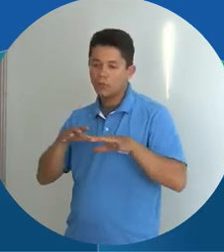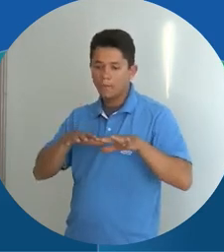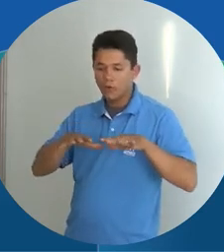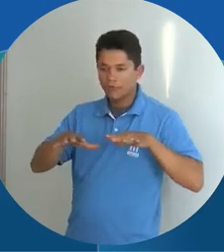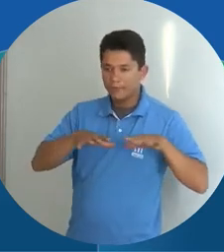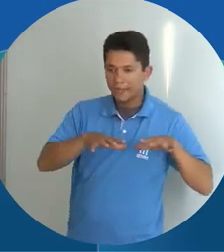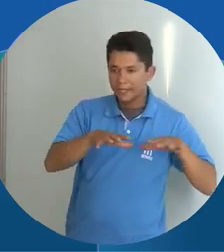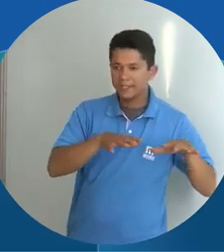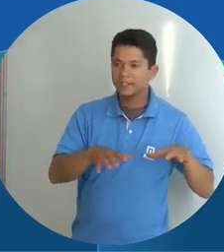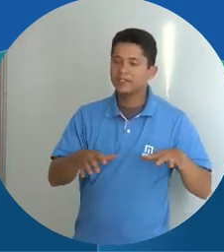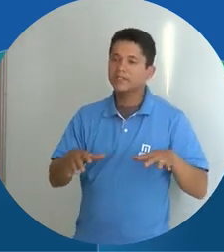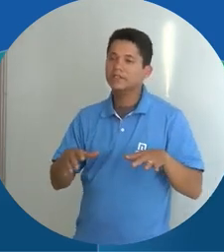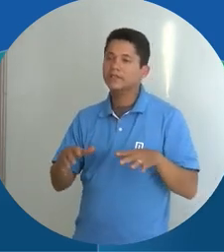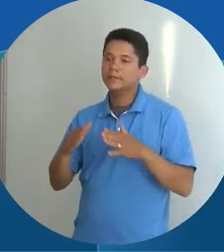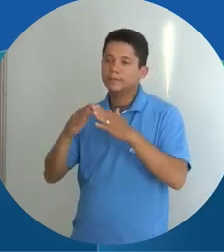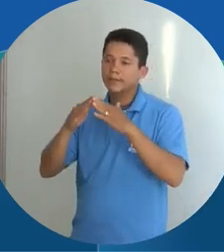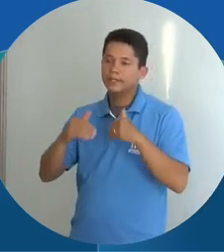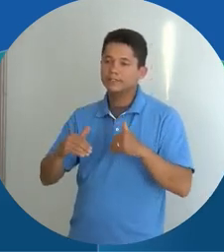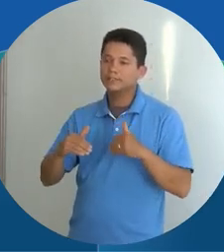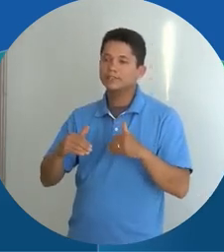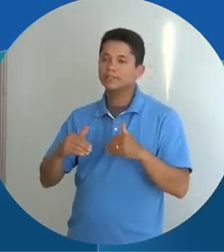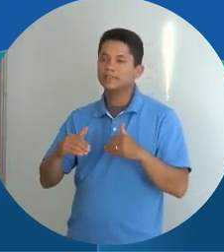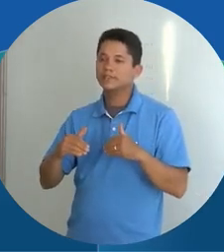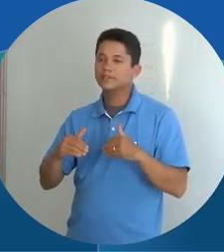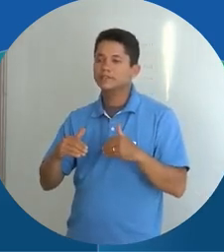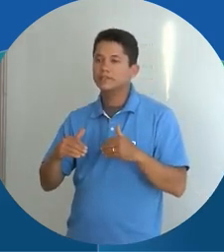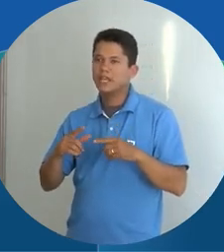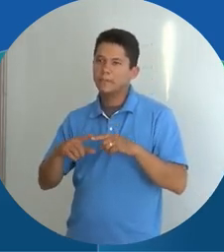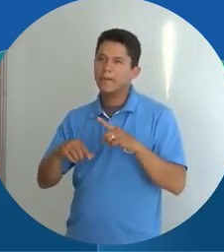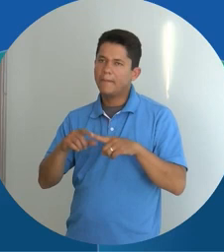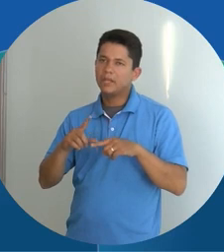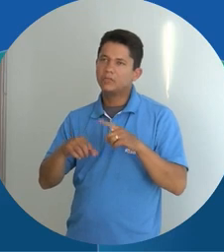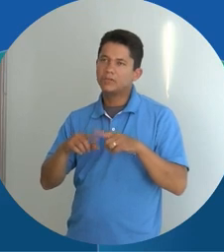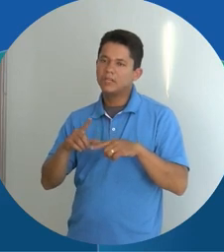solicitações dinâmicas, chaminés altas,